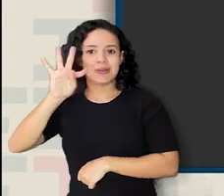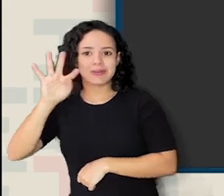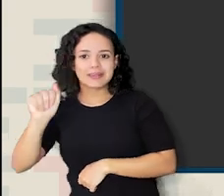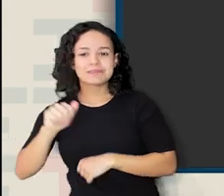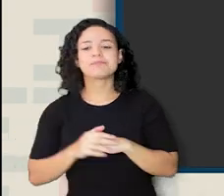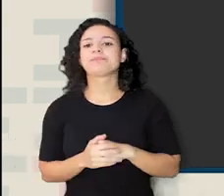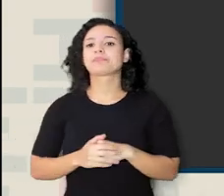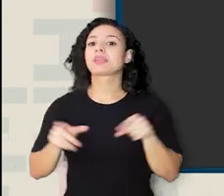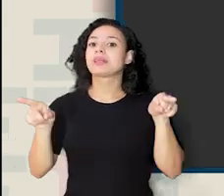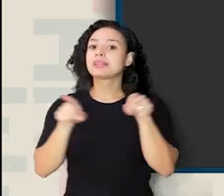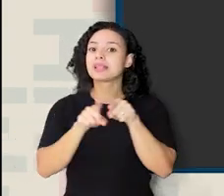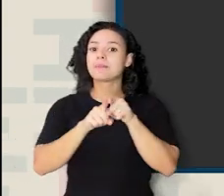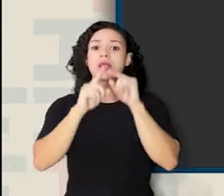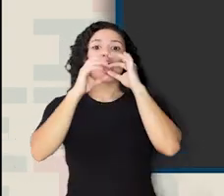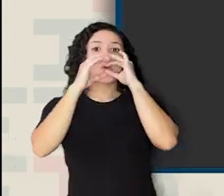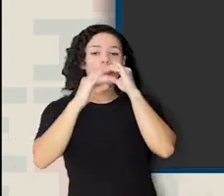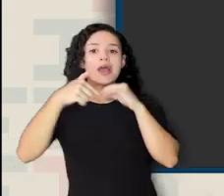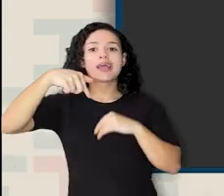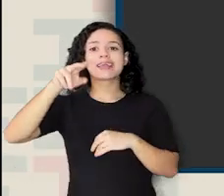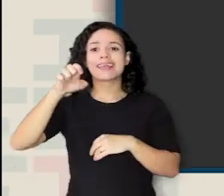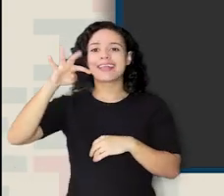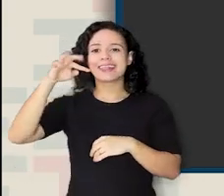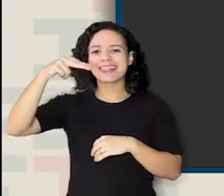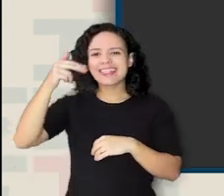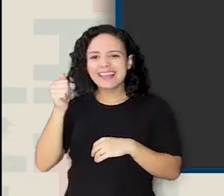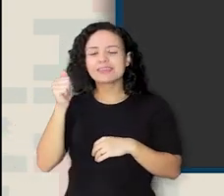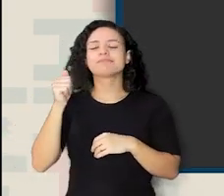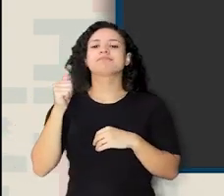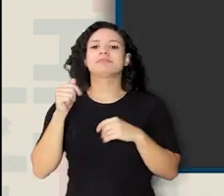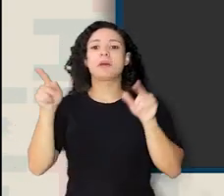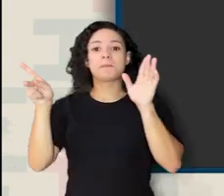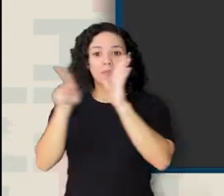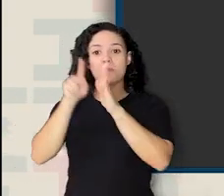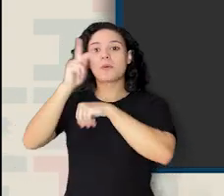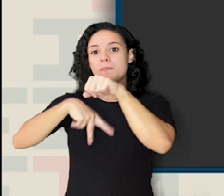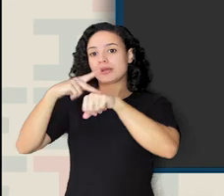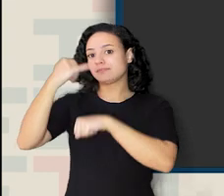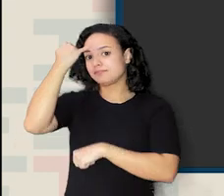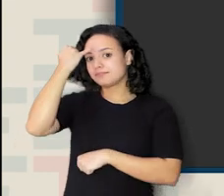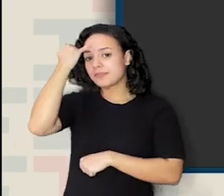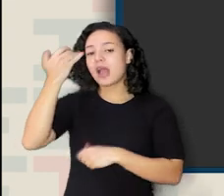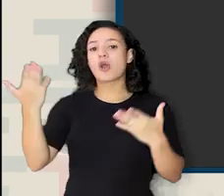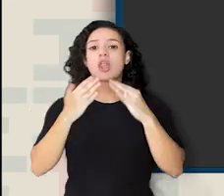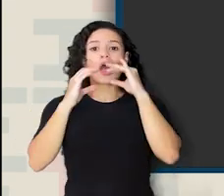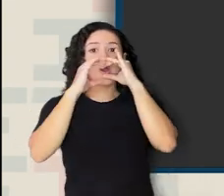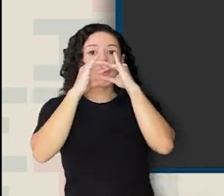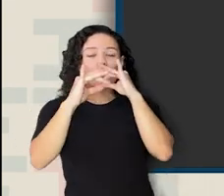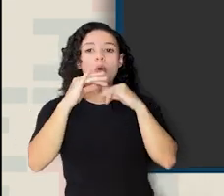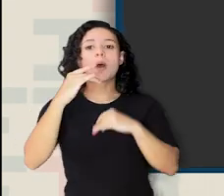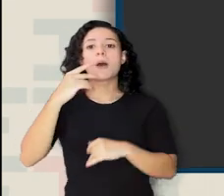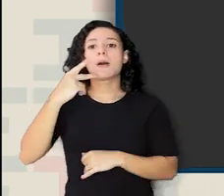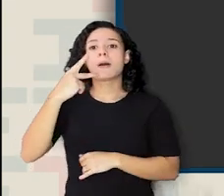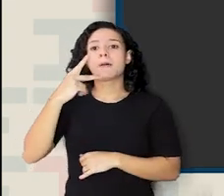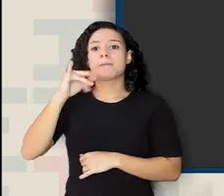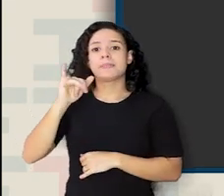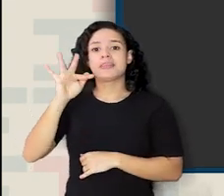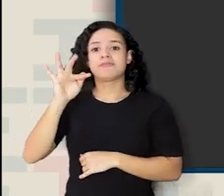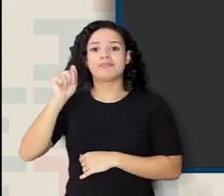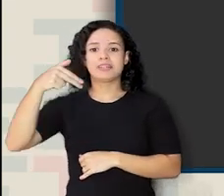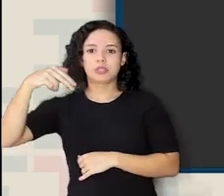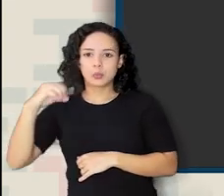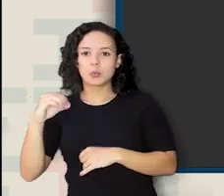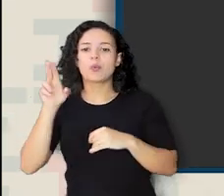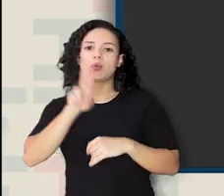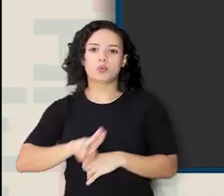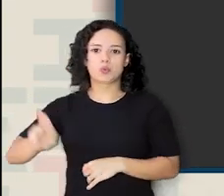um instrumento de origem andina. O pífano, já entrando nas flautas que tocam